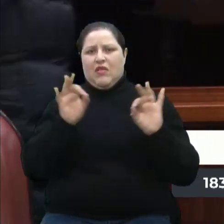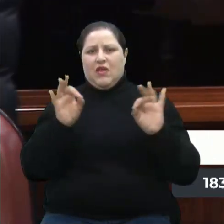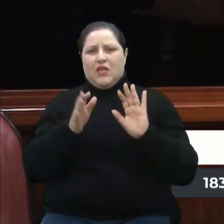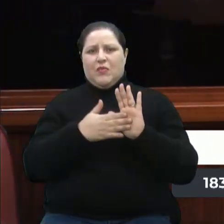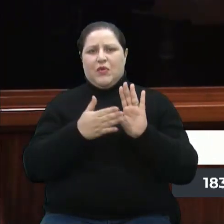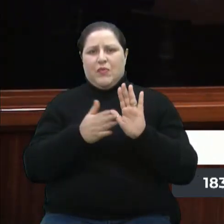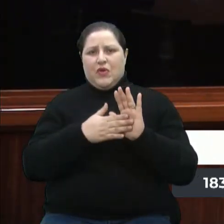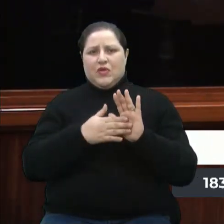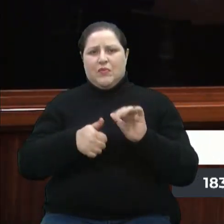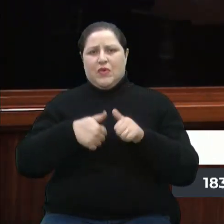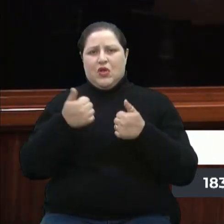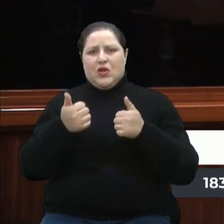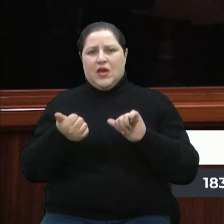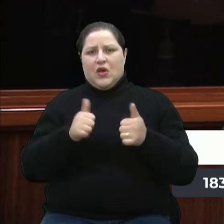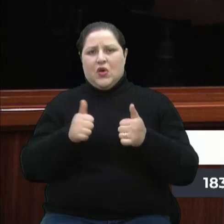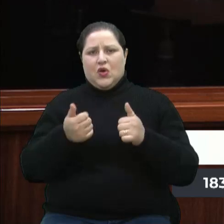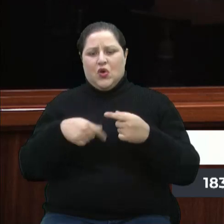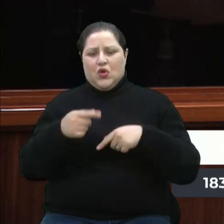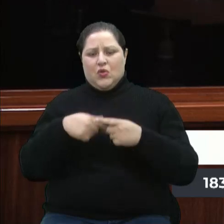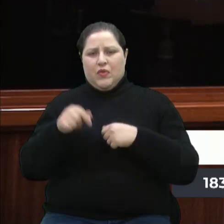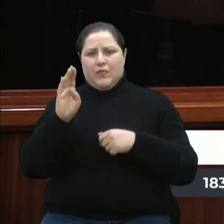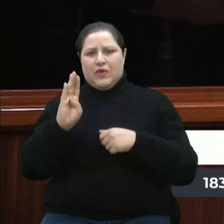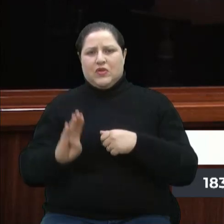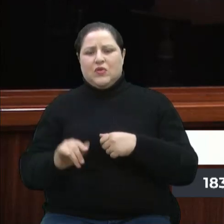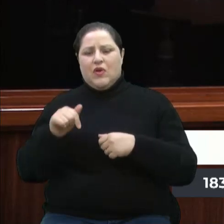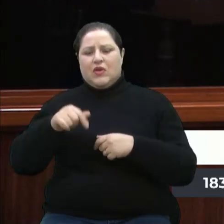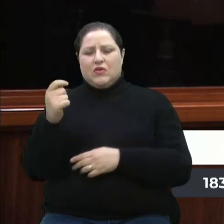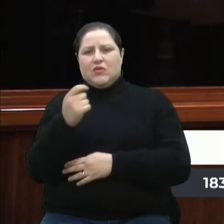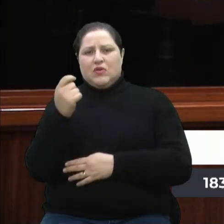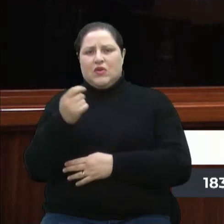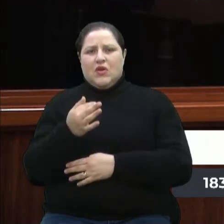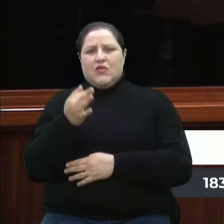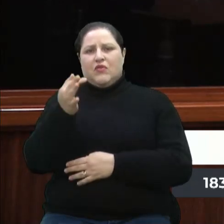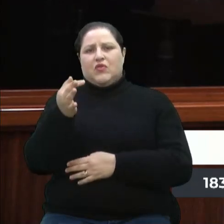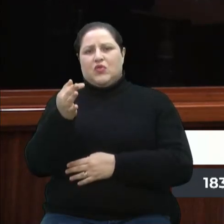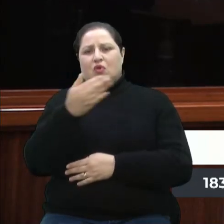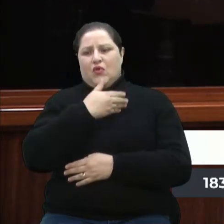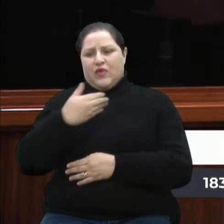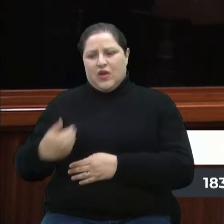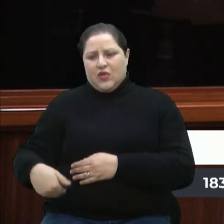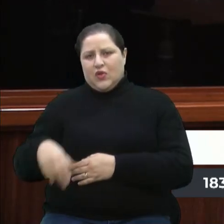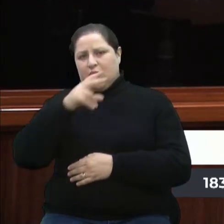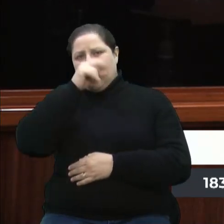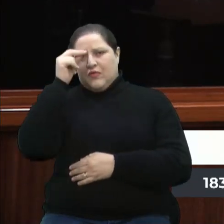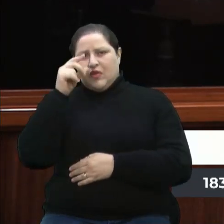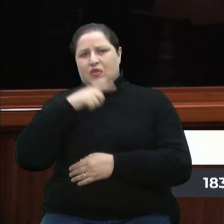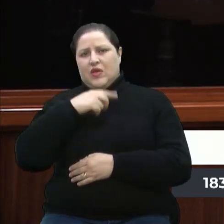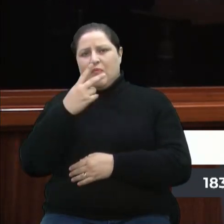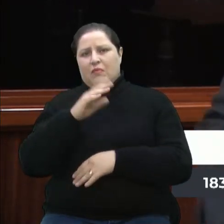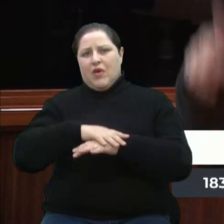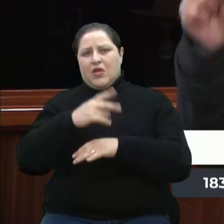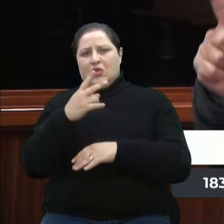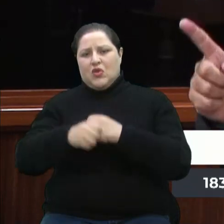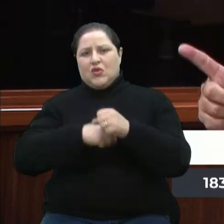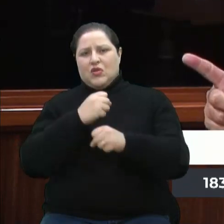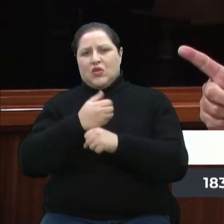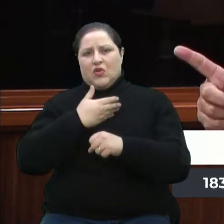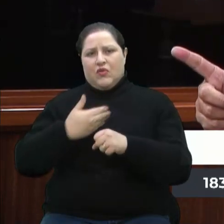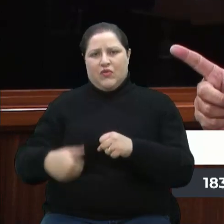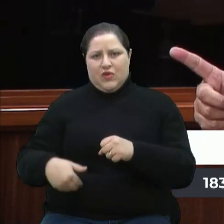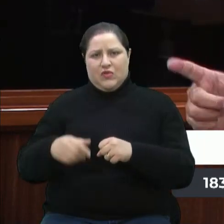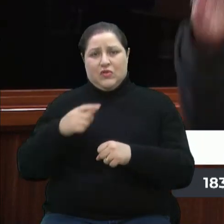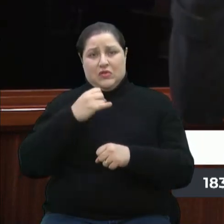economia do Brasil. Como é que vai fazer aqui no estado do Rio Grande do Sul, o próximo governador, e o prefeito que tem mais 2 anos de mandato? Quando simplesmente se